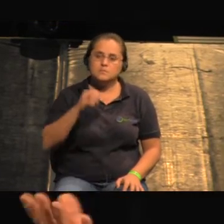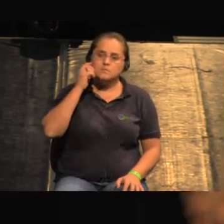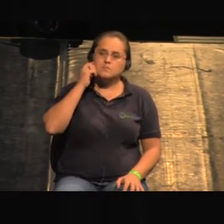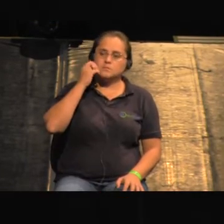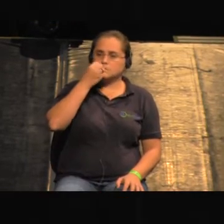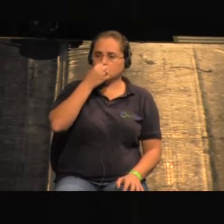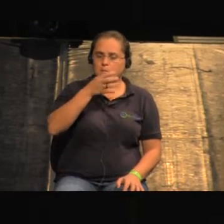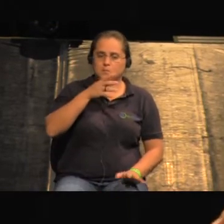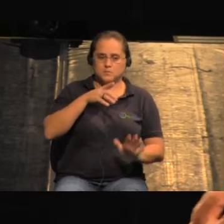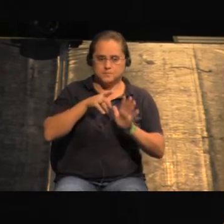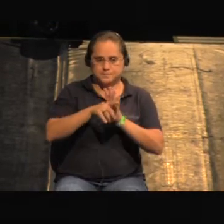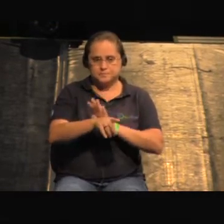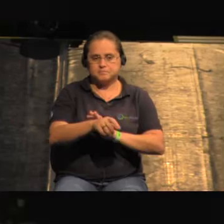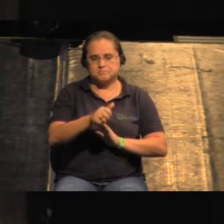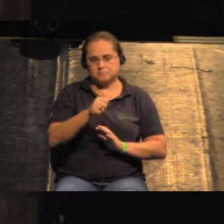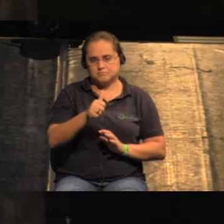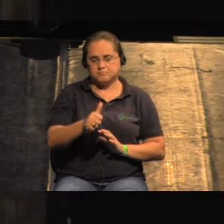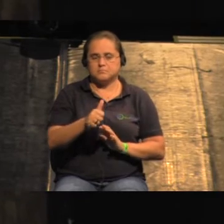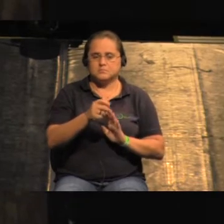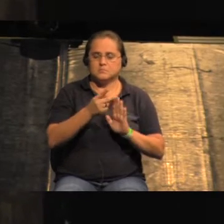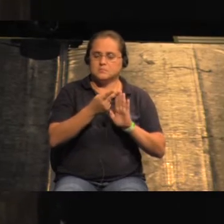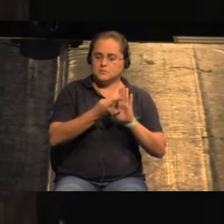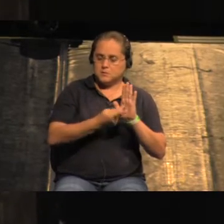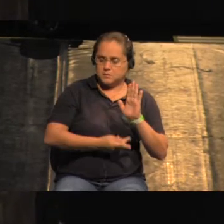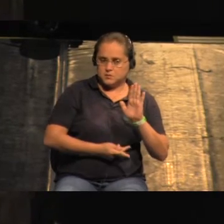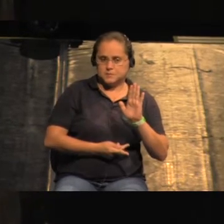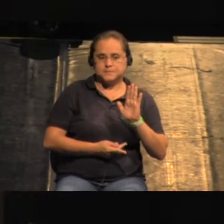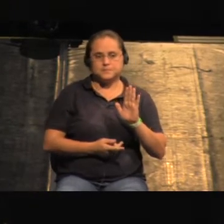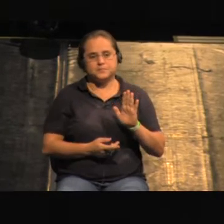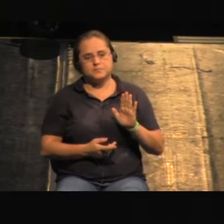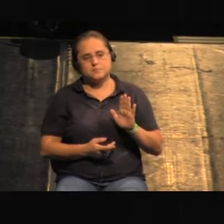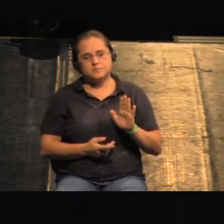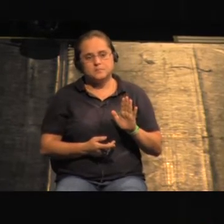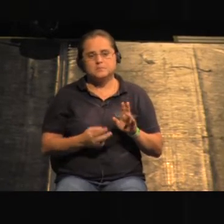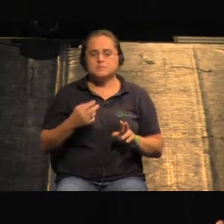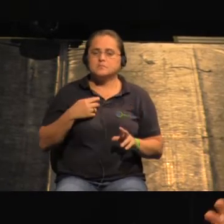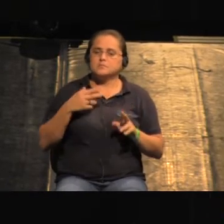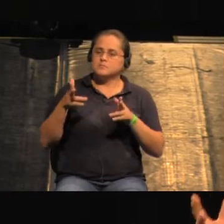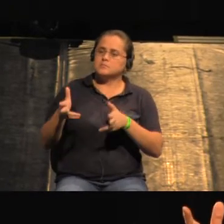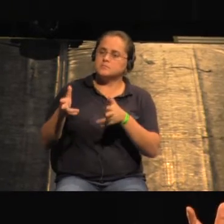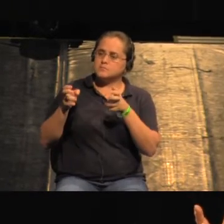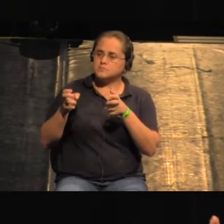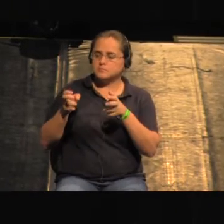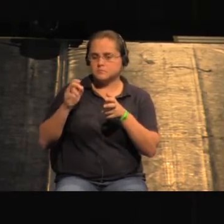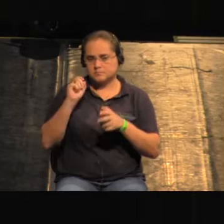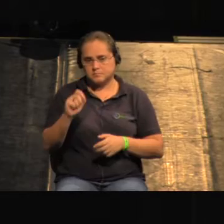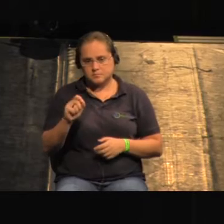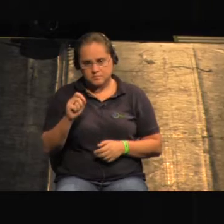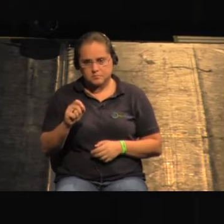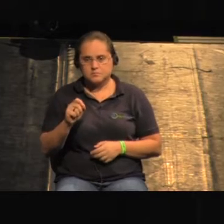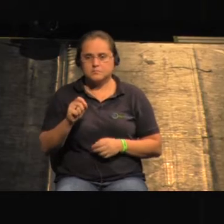Bem, eu vou voltar ao nosso projeto do Garment District. Nós